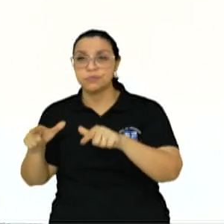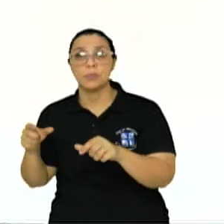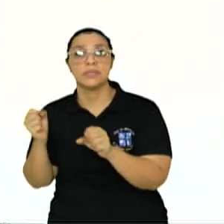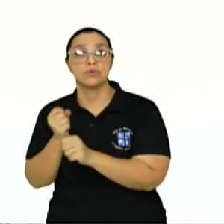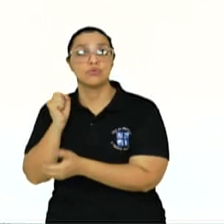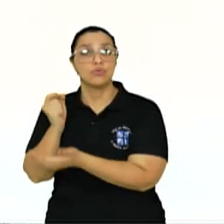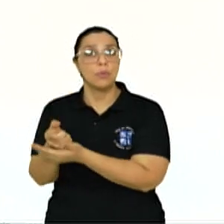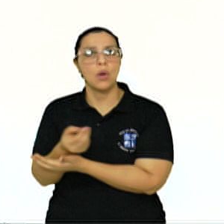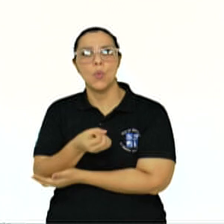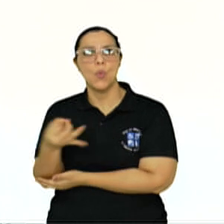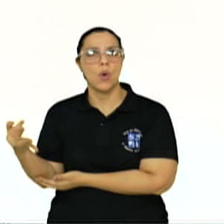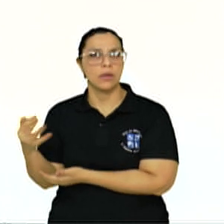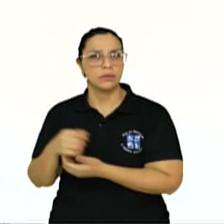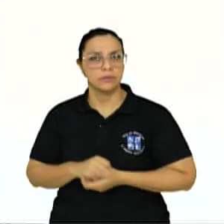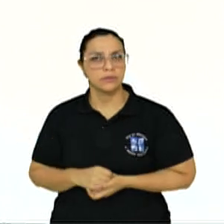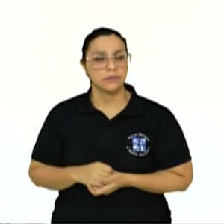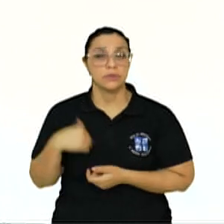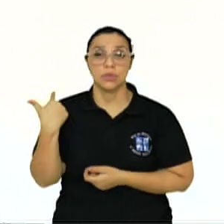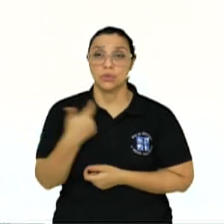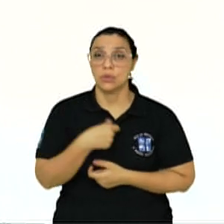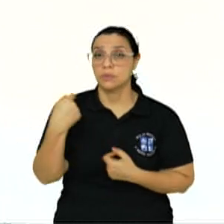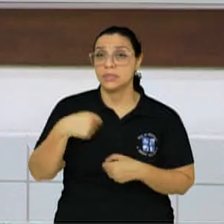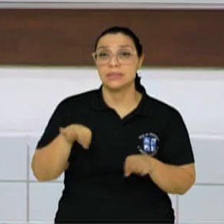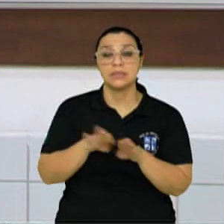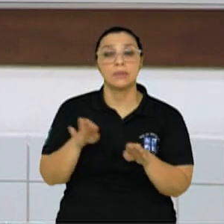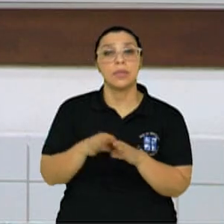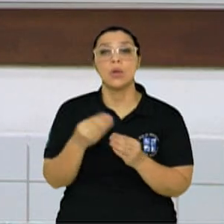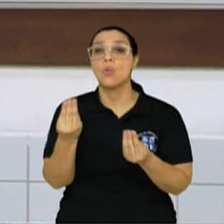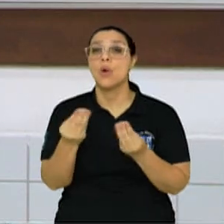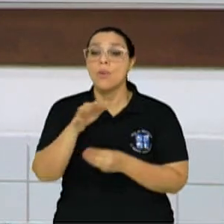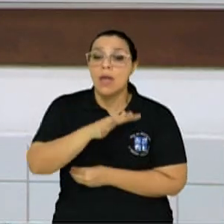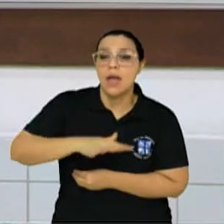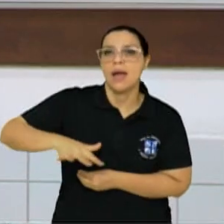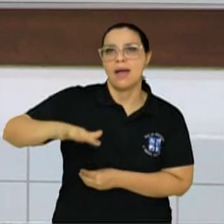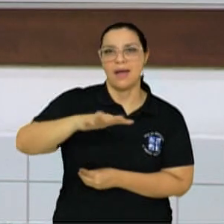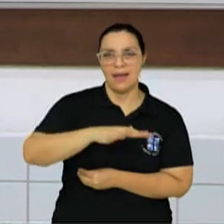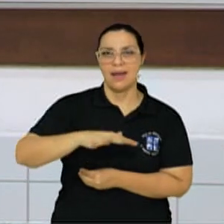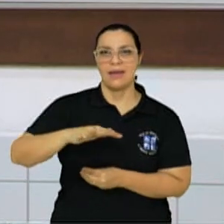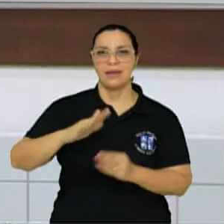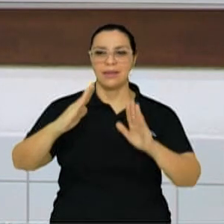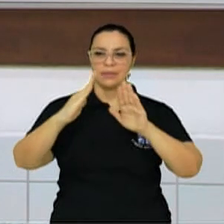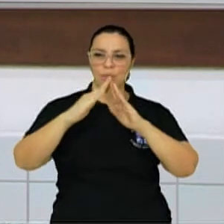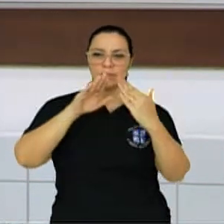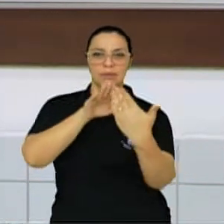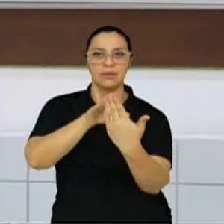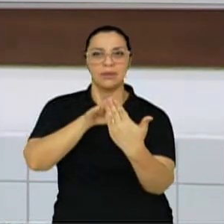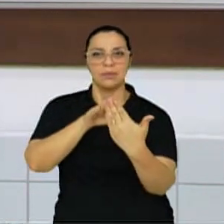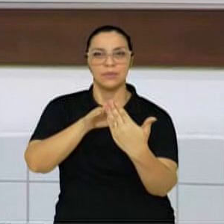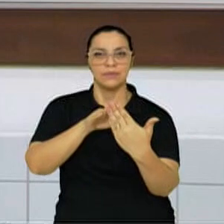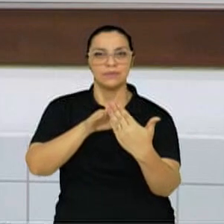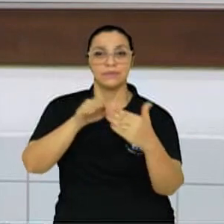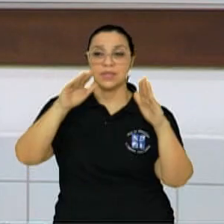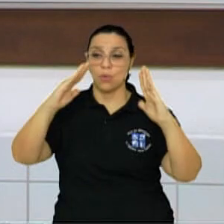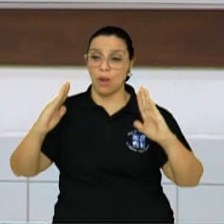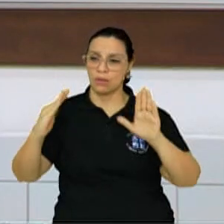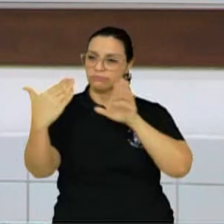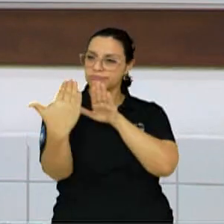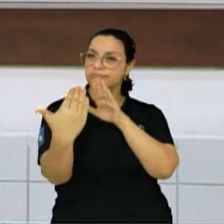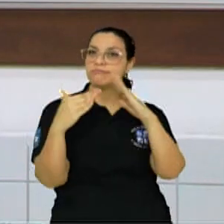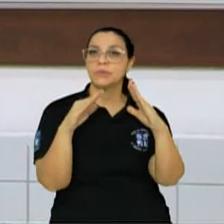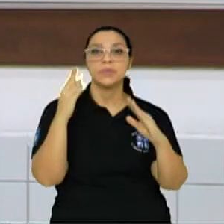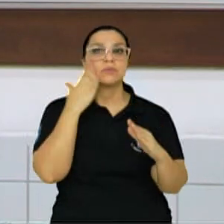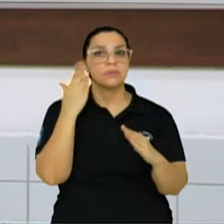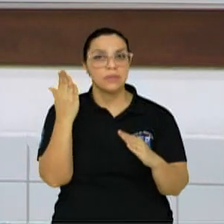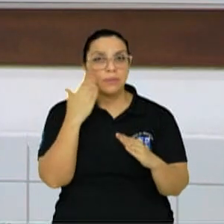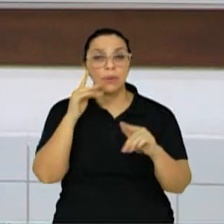comprado é... Então, nós temos que calcular qual é a área dessa superfície lateral.